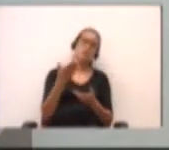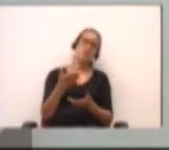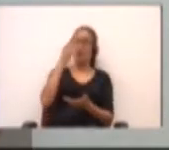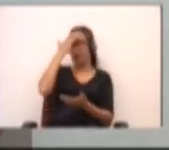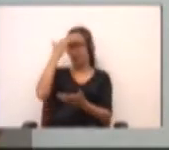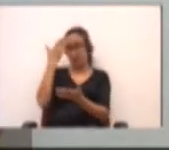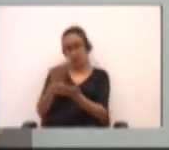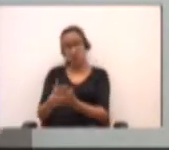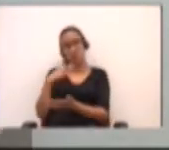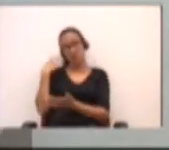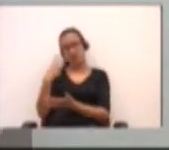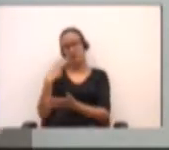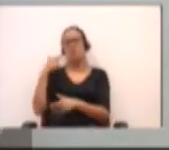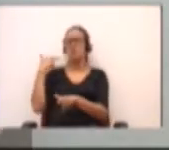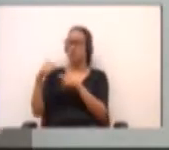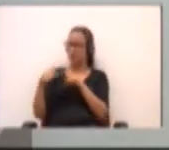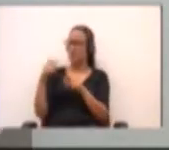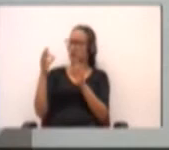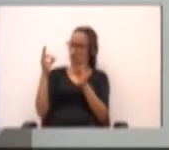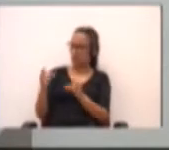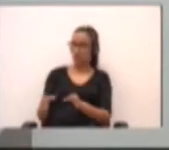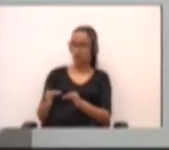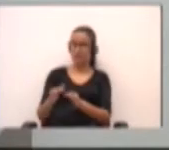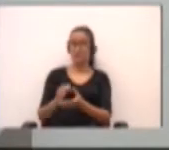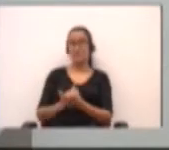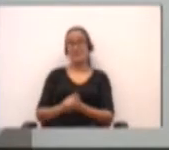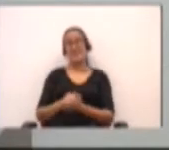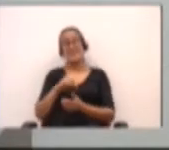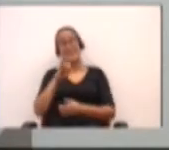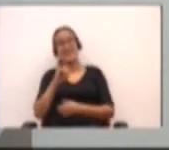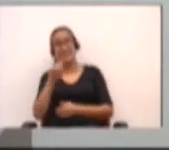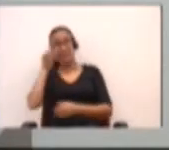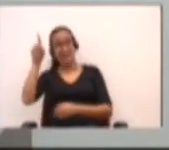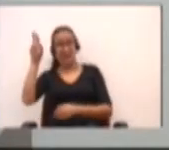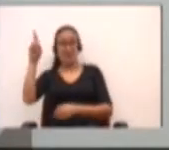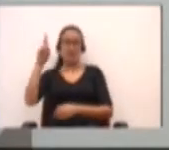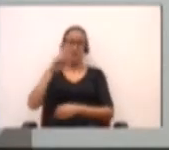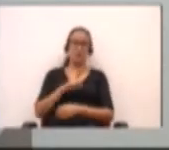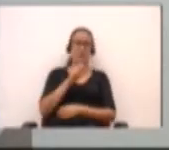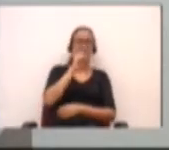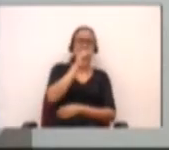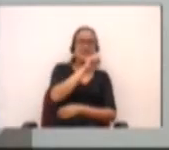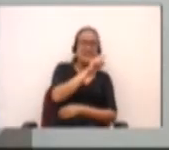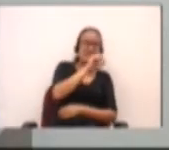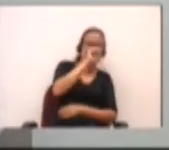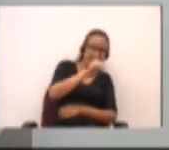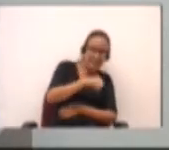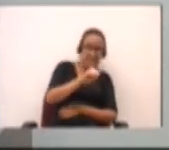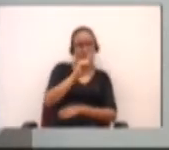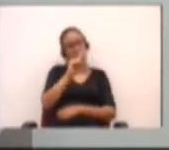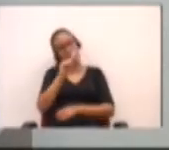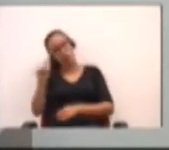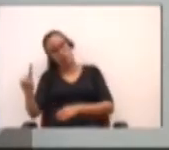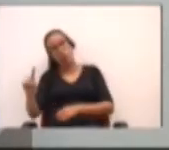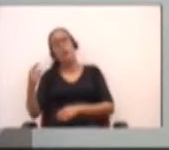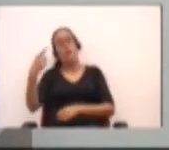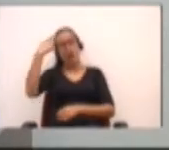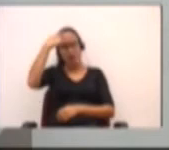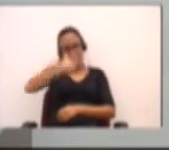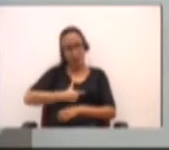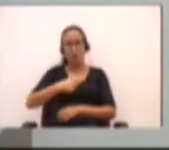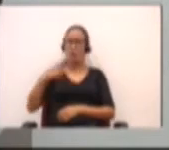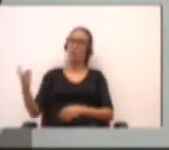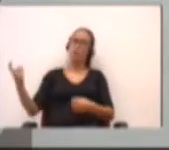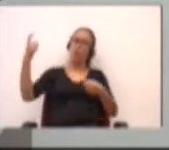Estado, independente da resposta positiva ou negativa, com o maior prazer, não só nessa casa, eu voltarei e